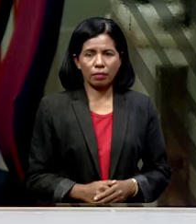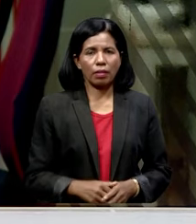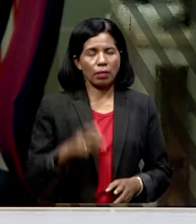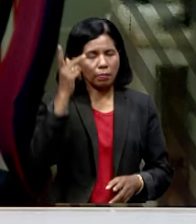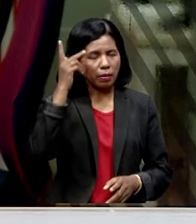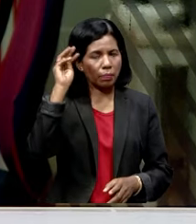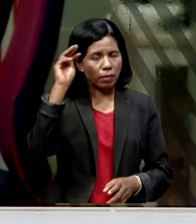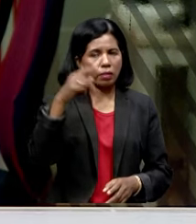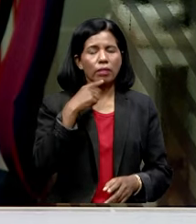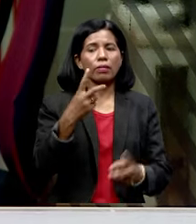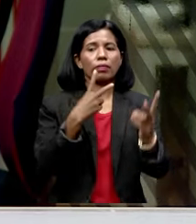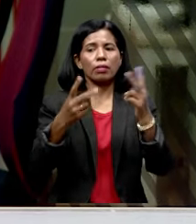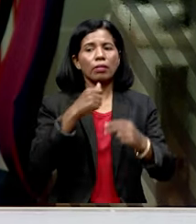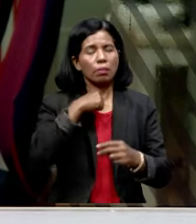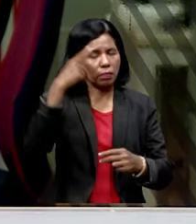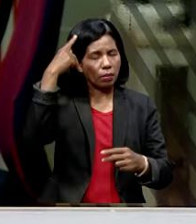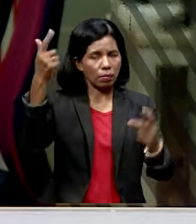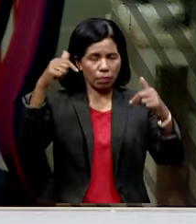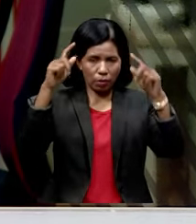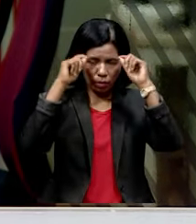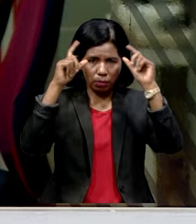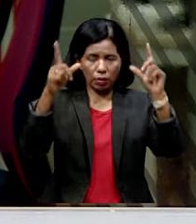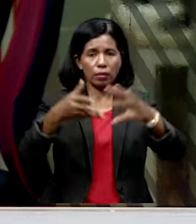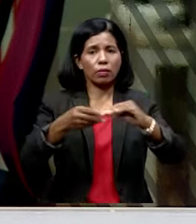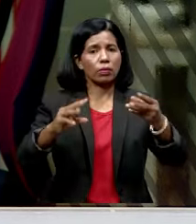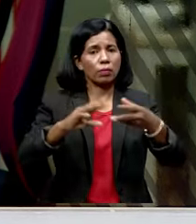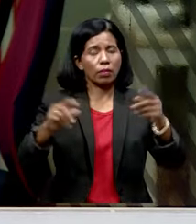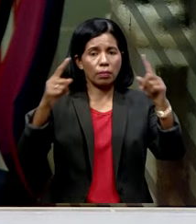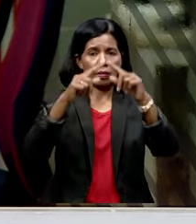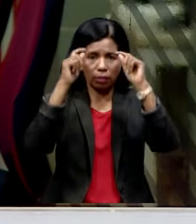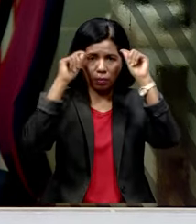primeiro-ministro considera a visita a Papa Francisco sem marca história a Timor-Leste.